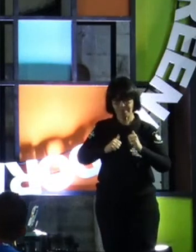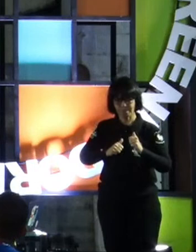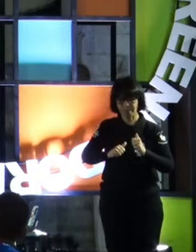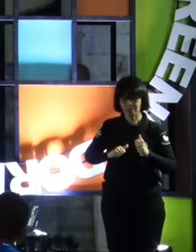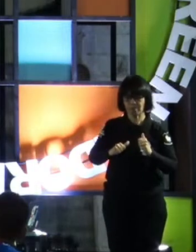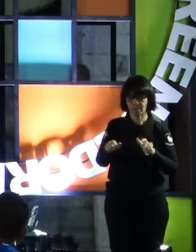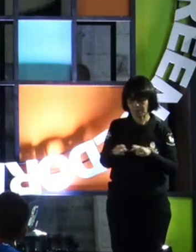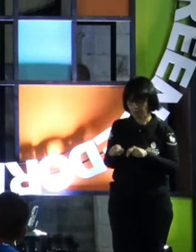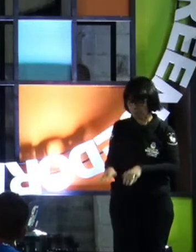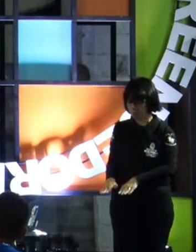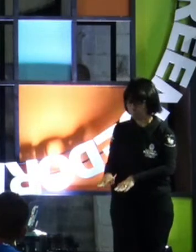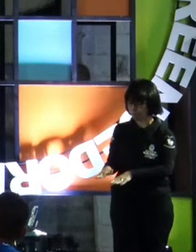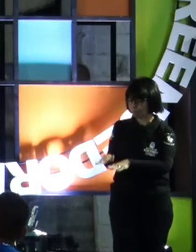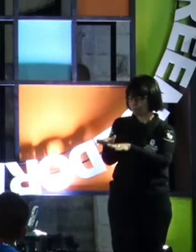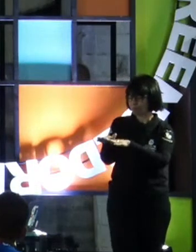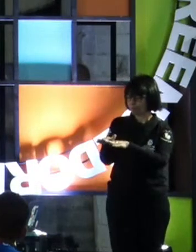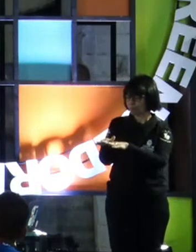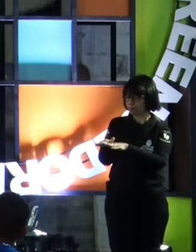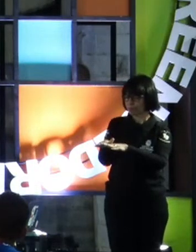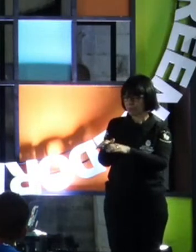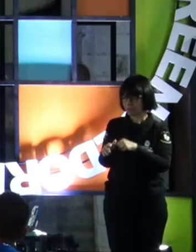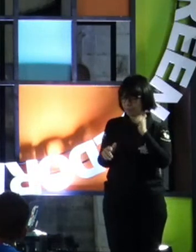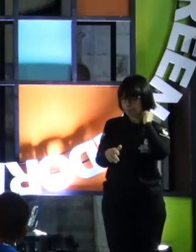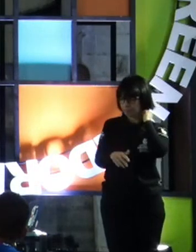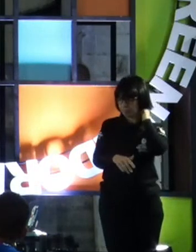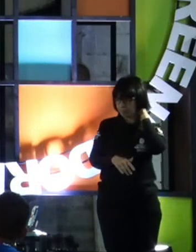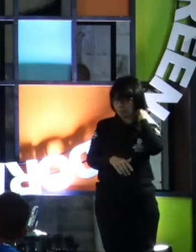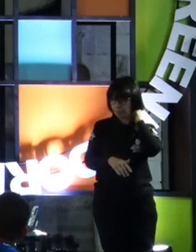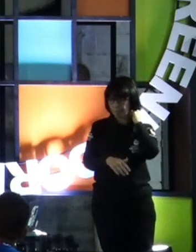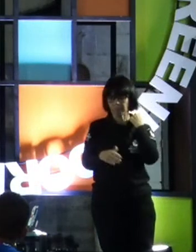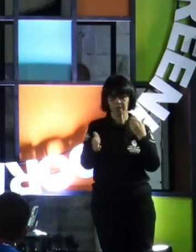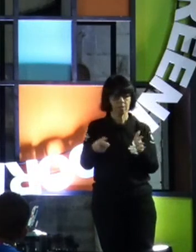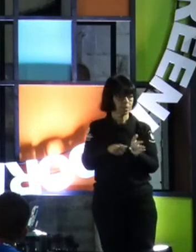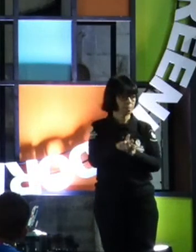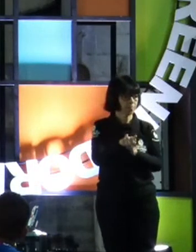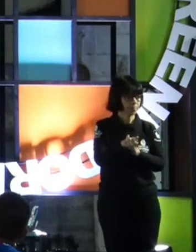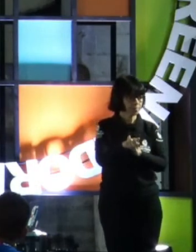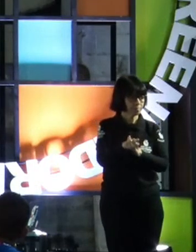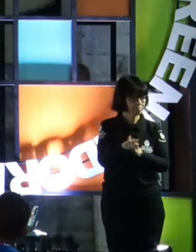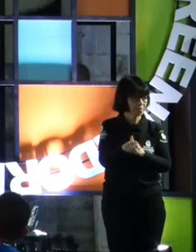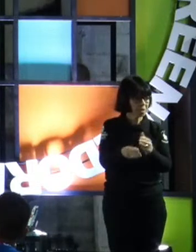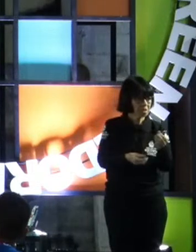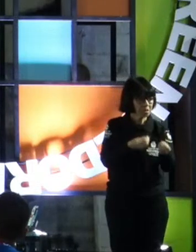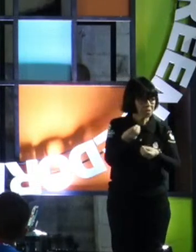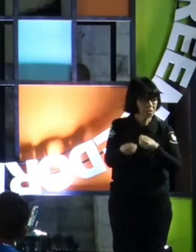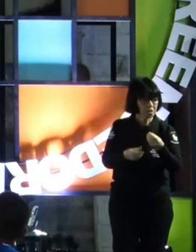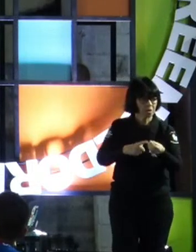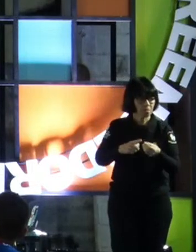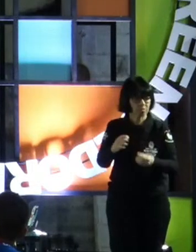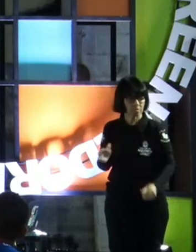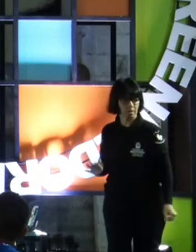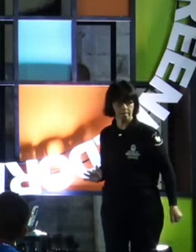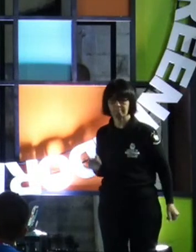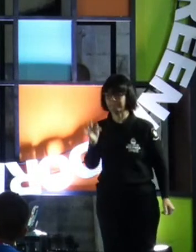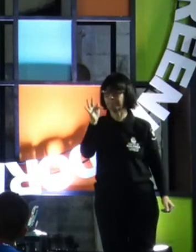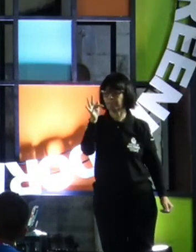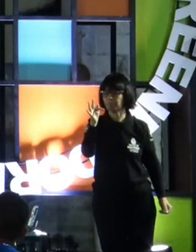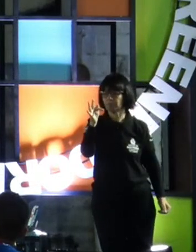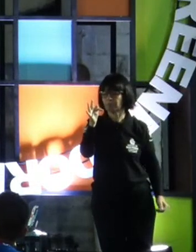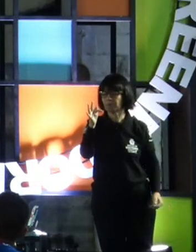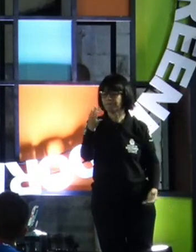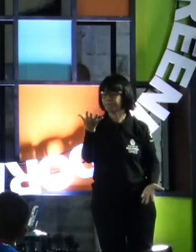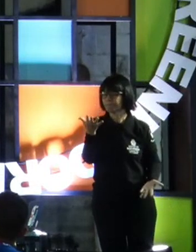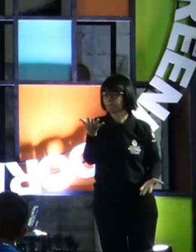das crianças. E aí eu pergunto, de onde é que vem o futuro